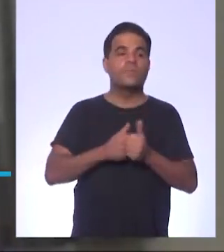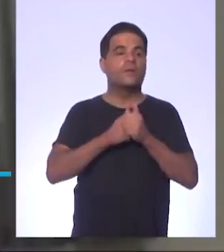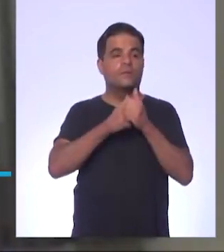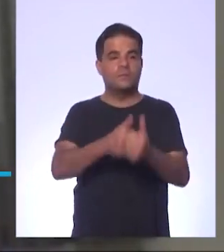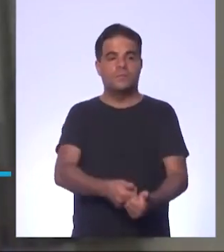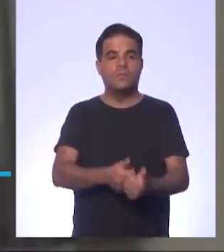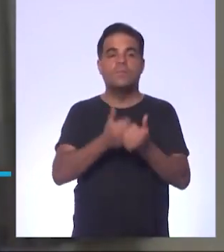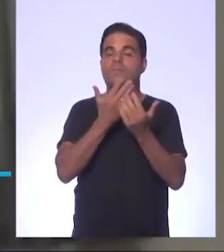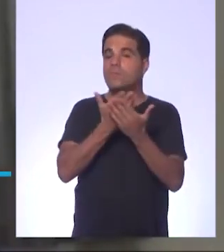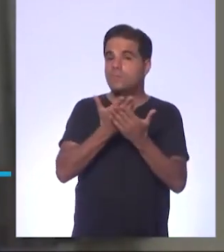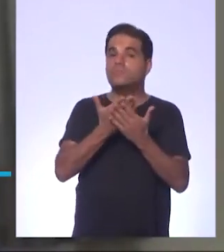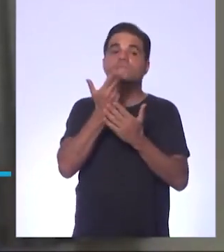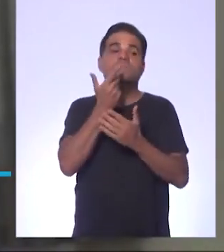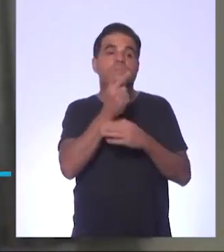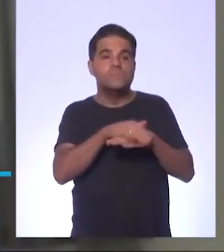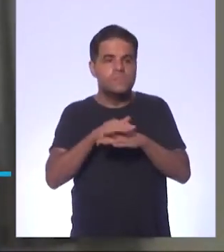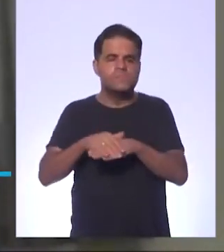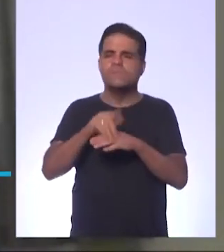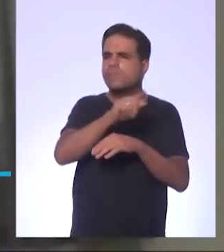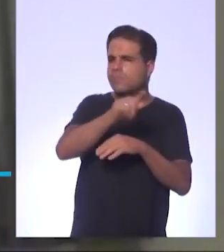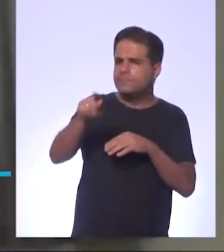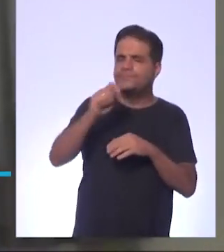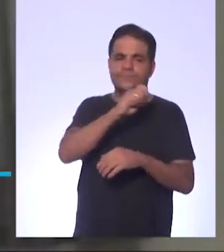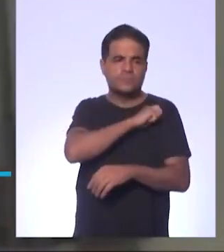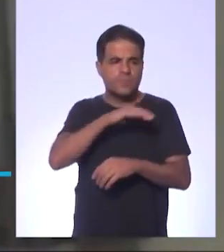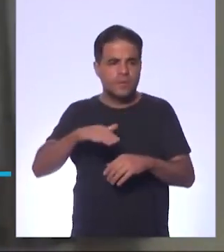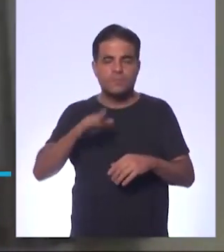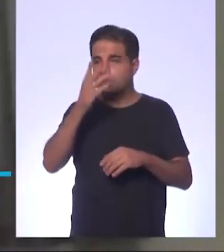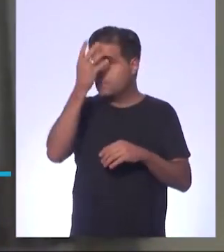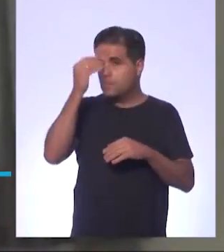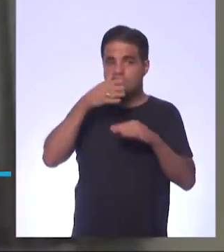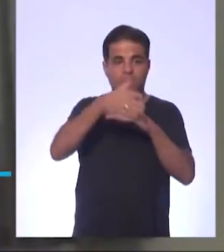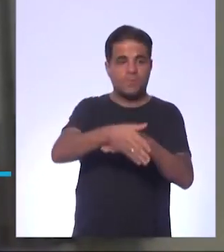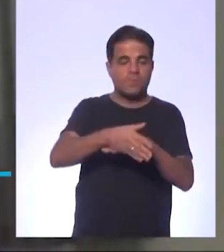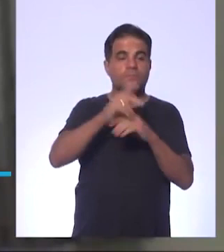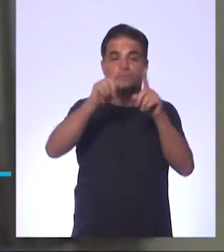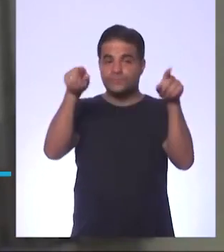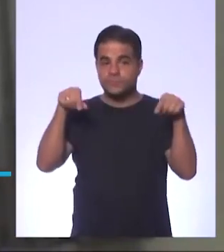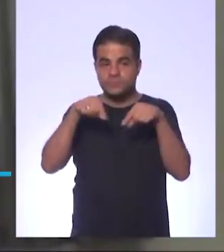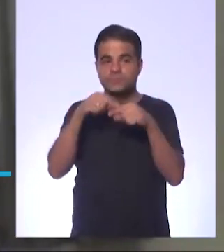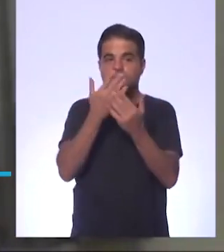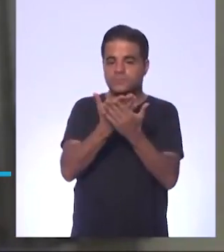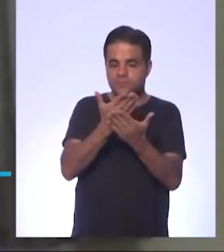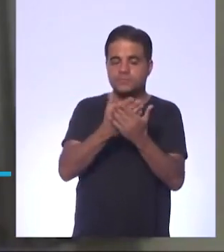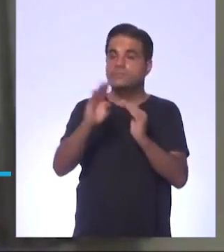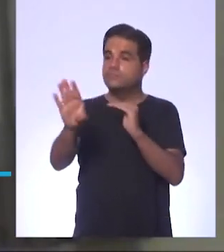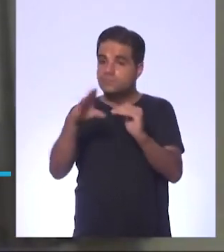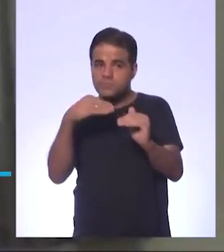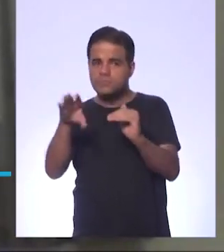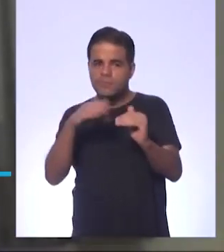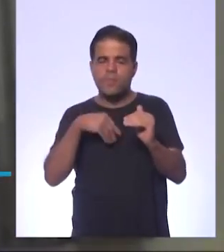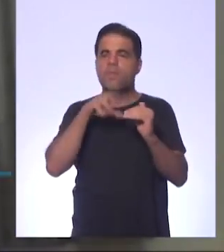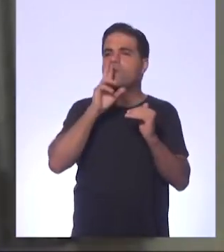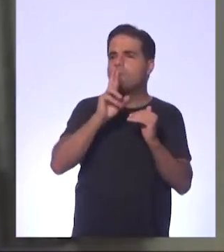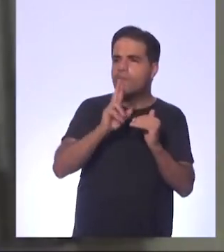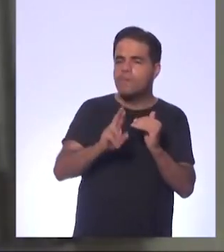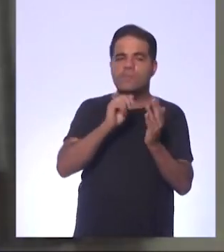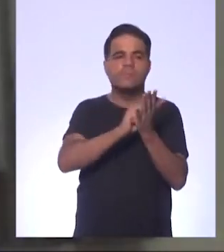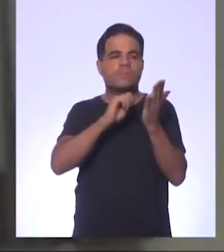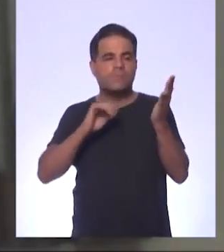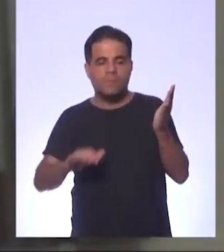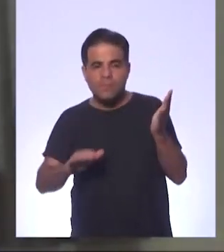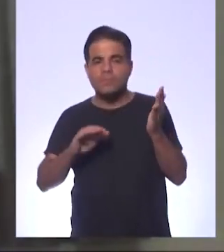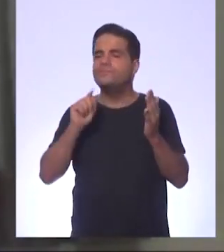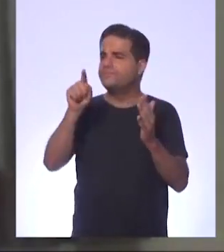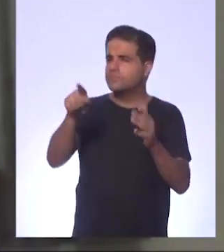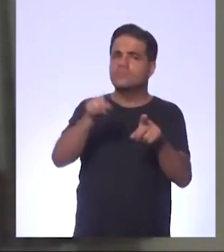de matemática. Vocês, alunos, não esqueçam de entrar no chat da sua sala de aula para mandar a resposta das atividades.